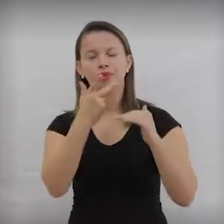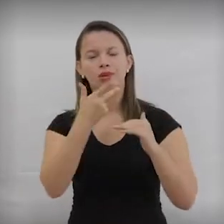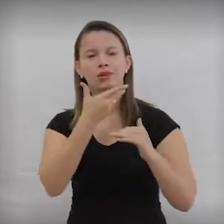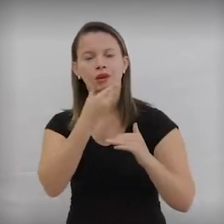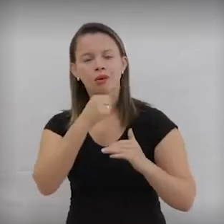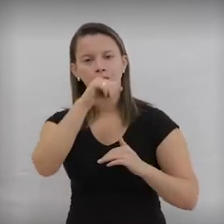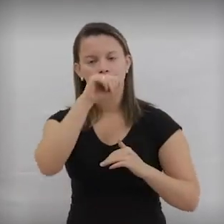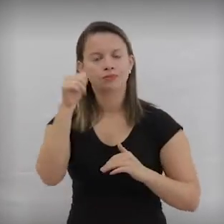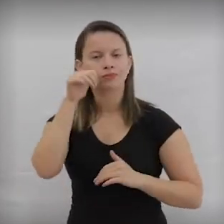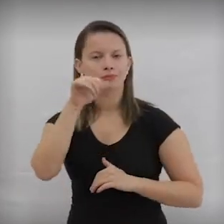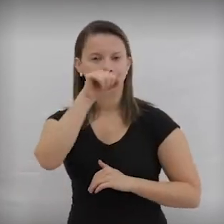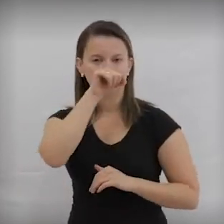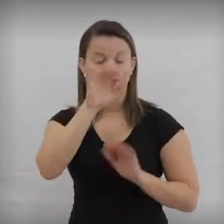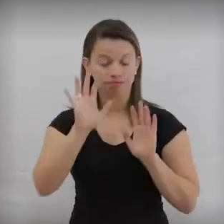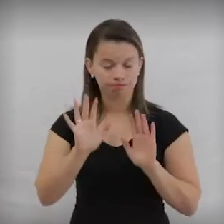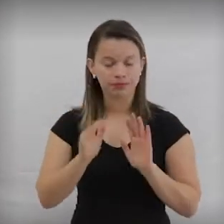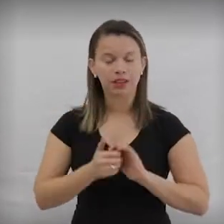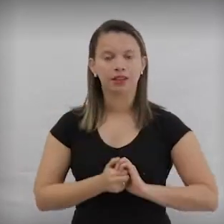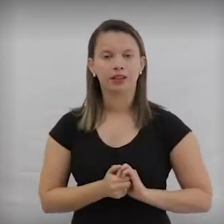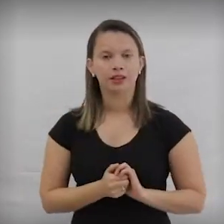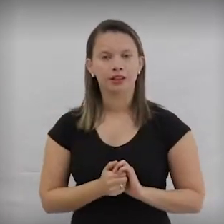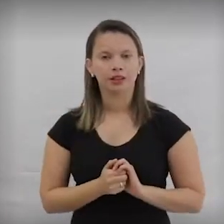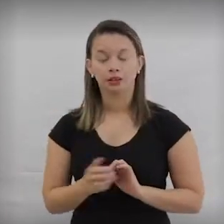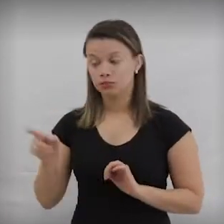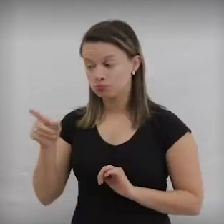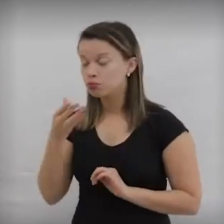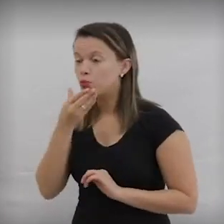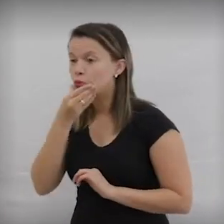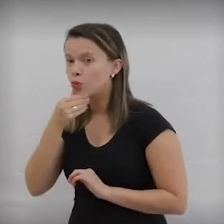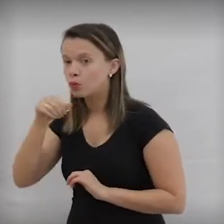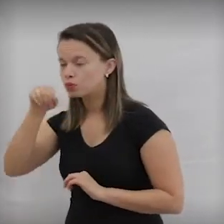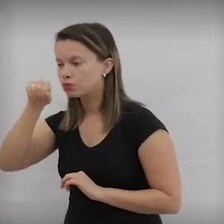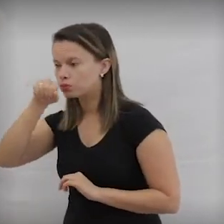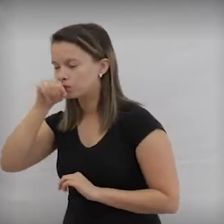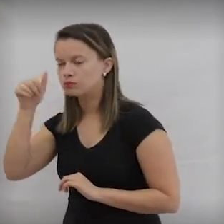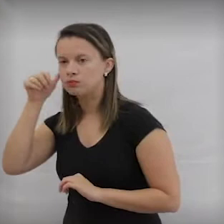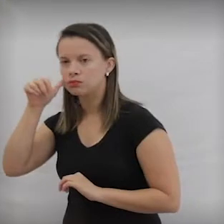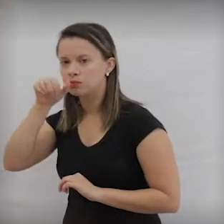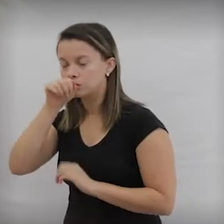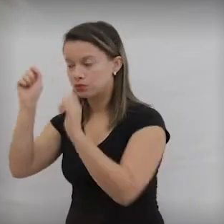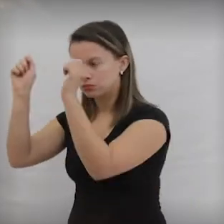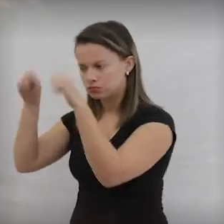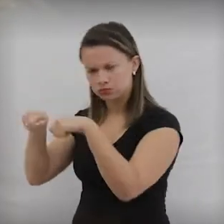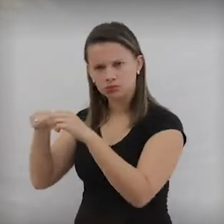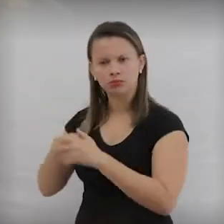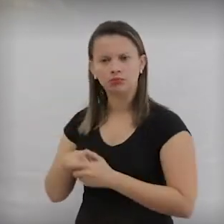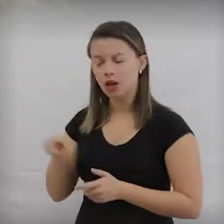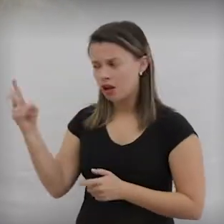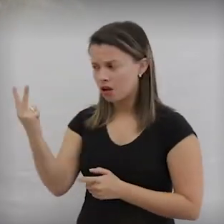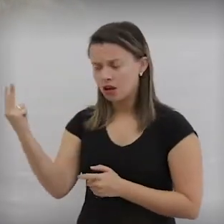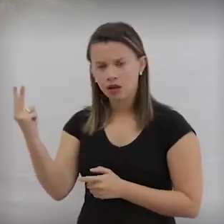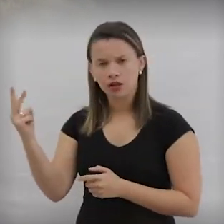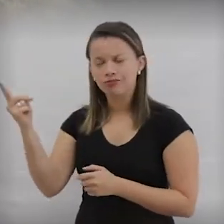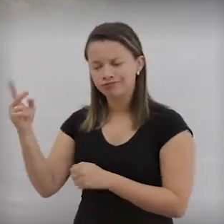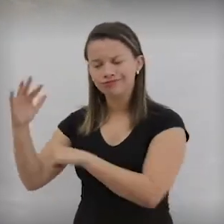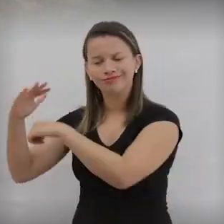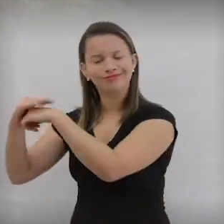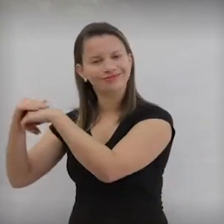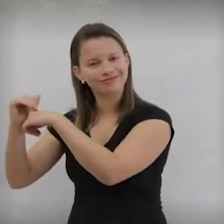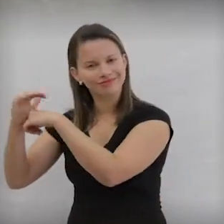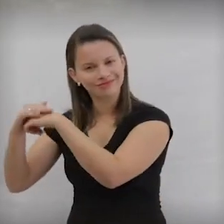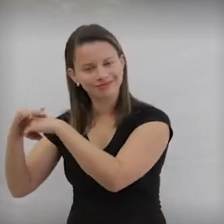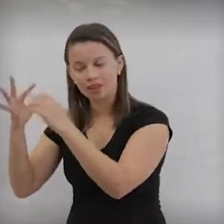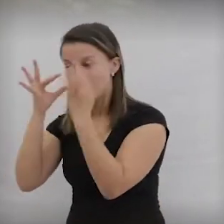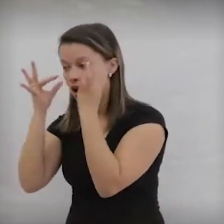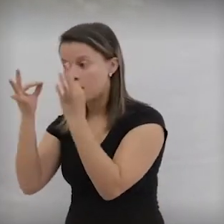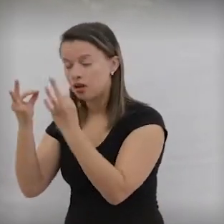Ninguém se veja nisso. Você tem o pai competente e a mãe competente. Quem são eles? São aqueles que são carinhosos, são